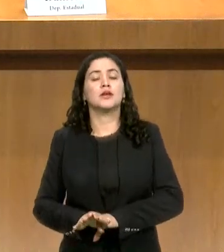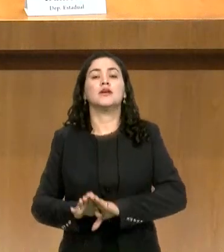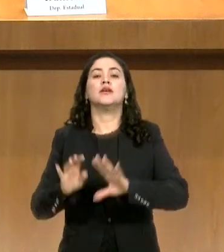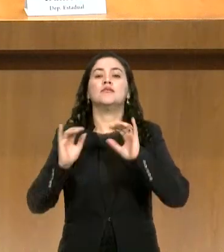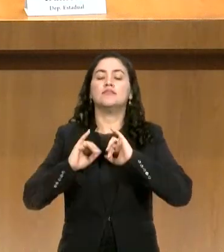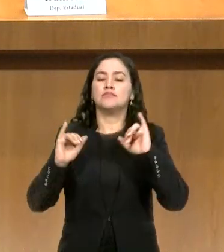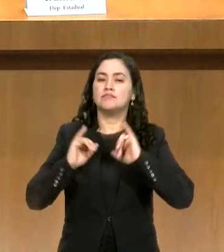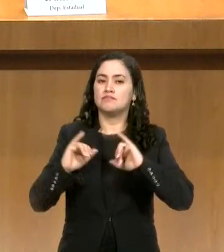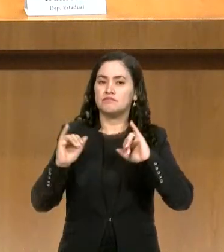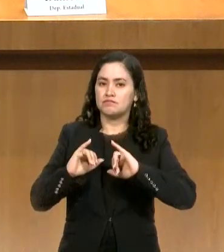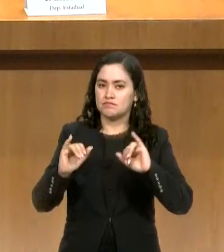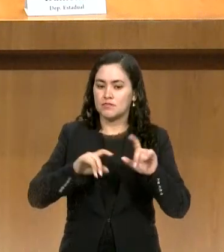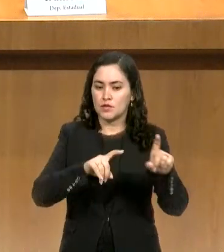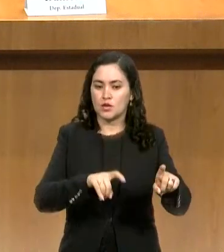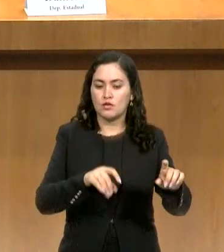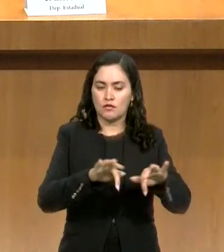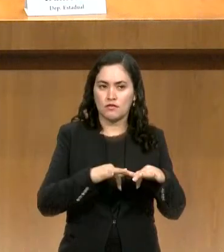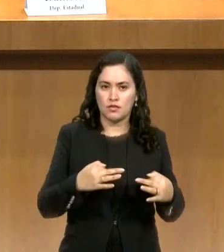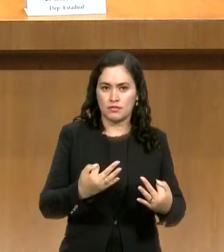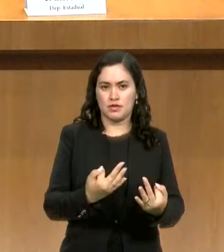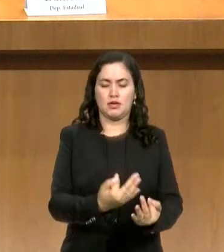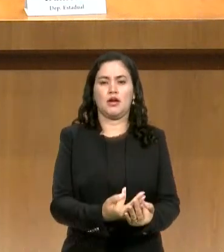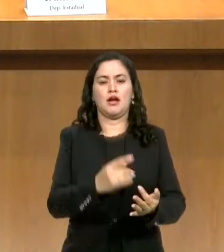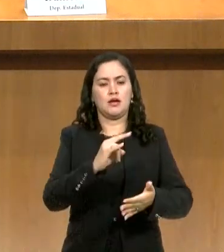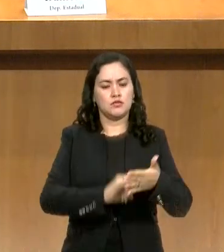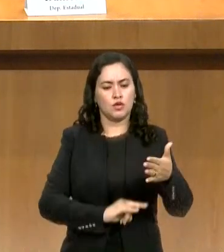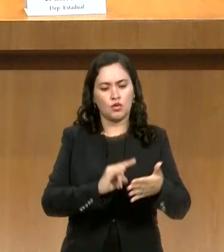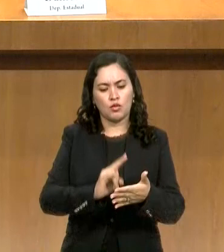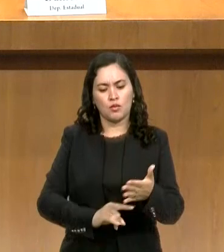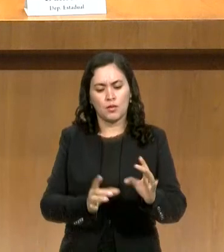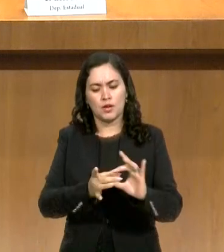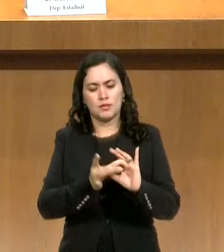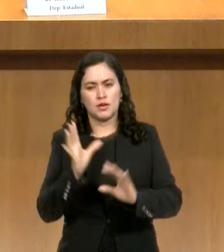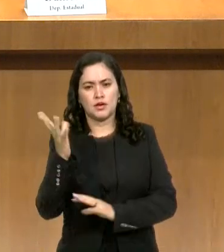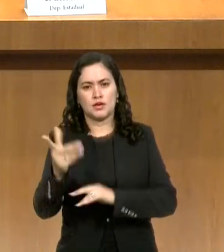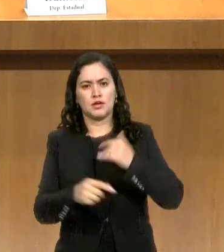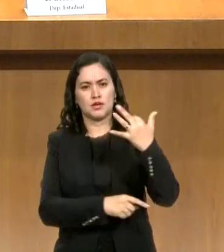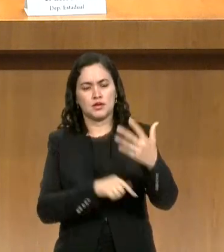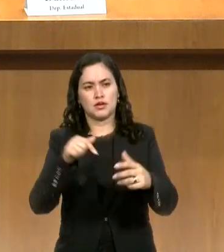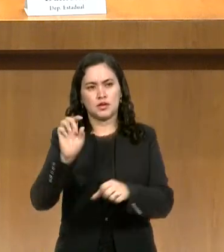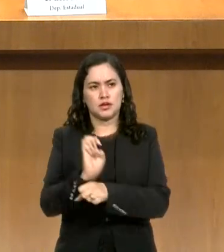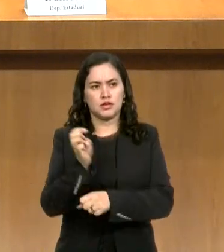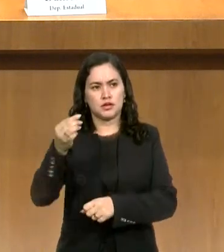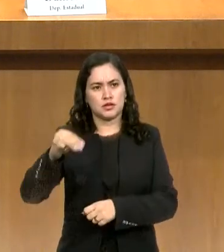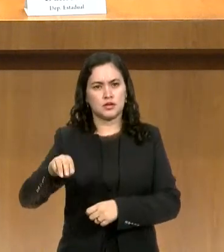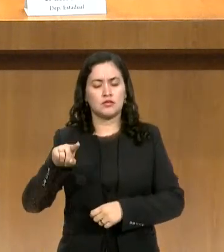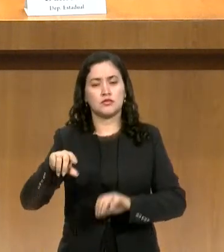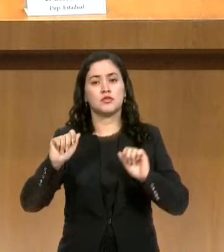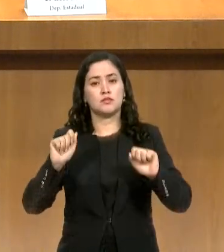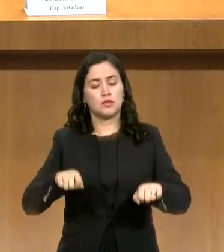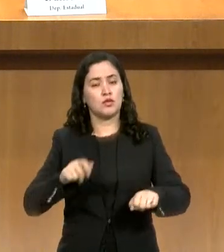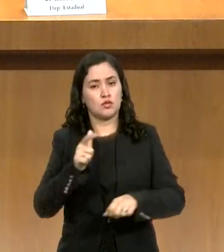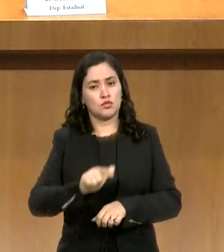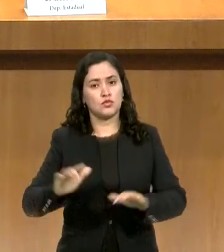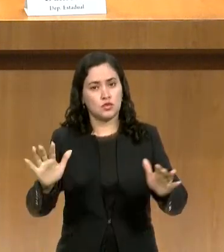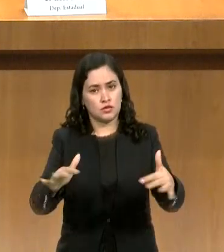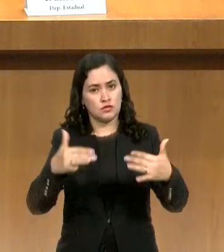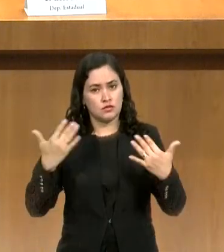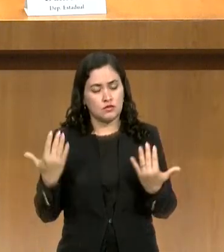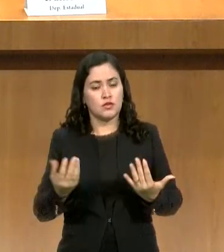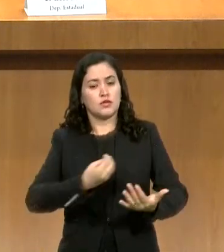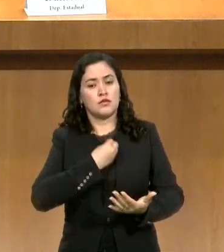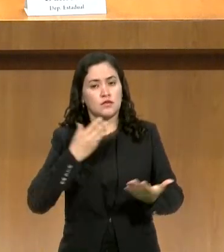ano, tratando de licenciamentos ambientais aqui no estado do Maranhão. Você pode continuar acompanhando ao vivo toda a